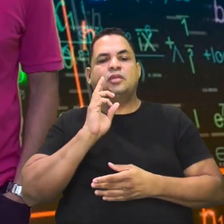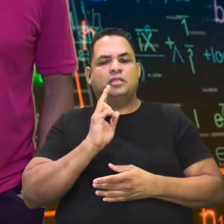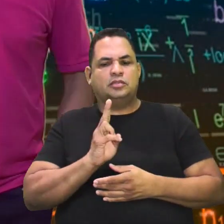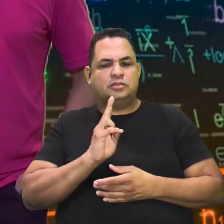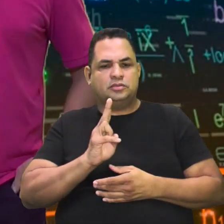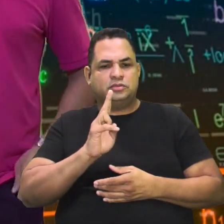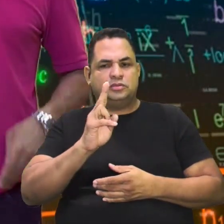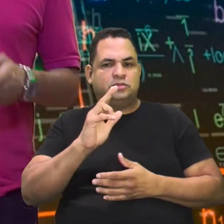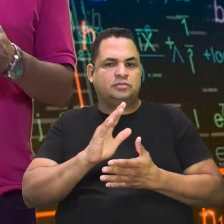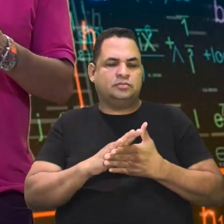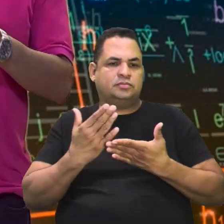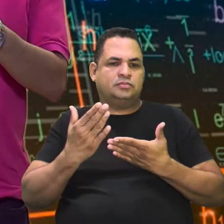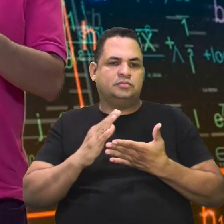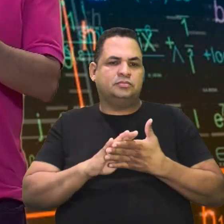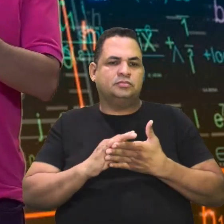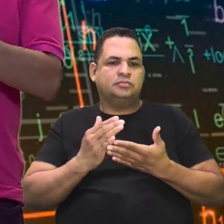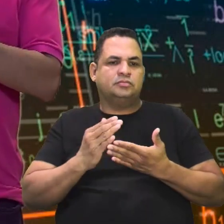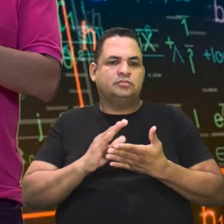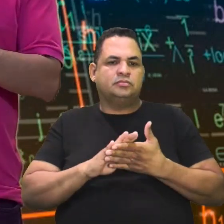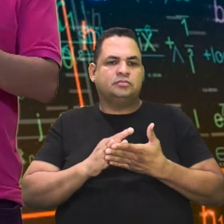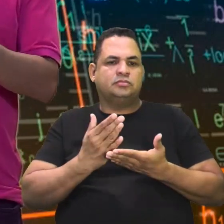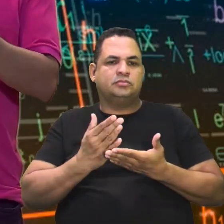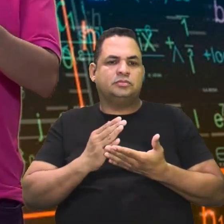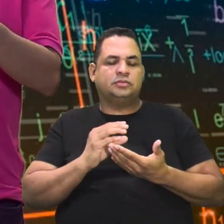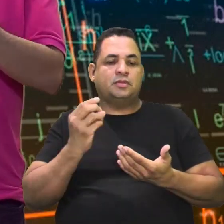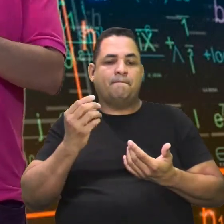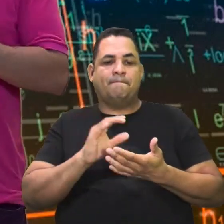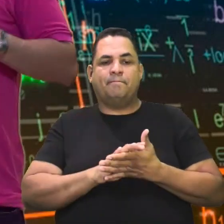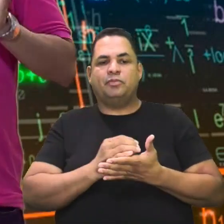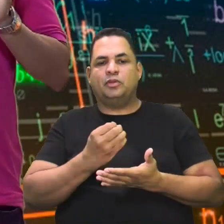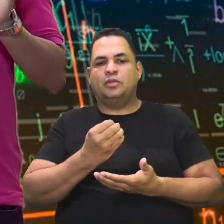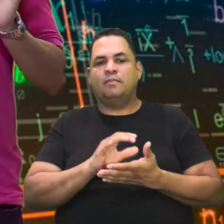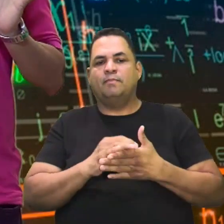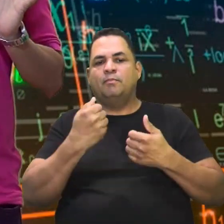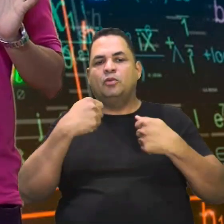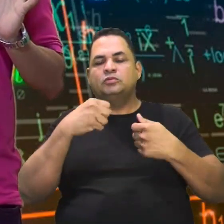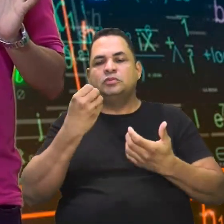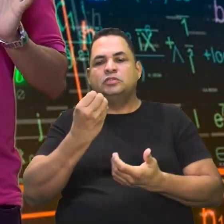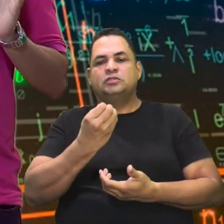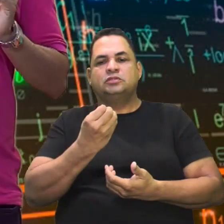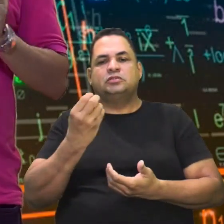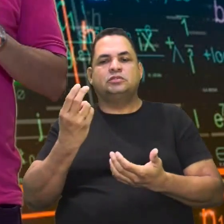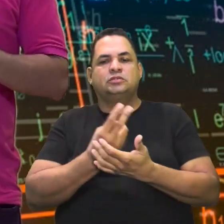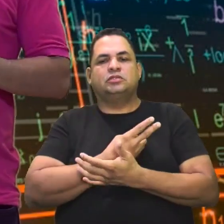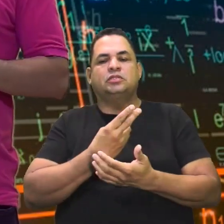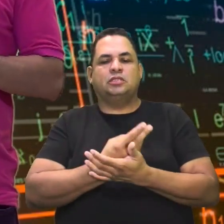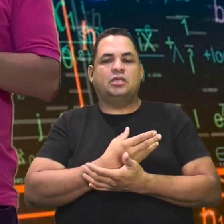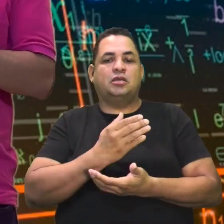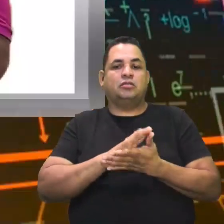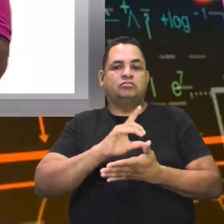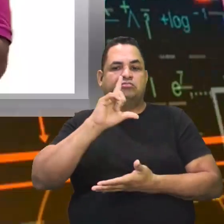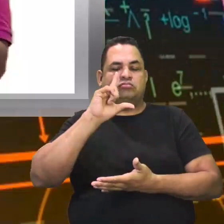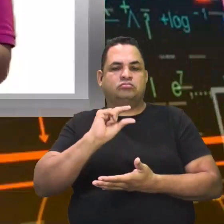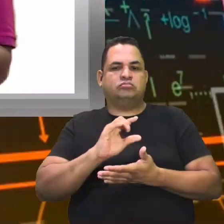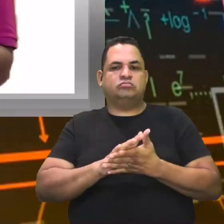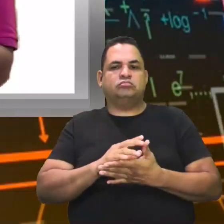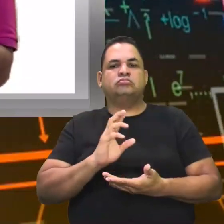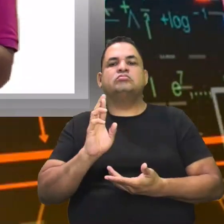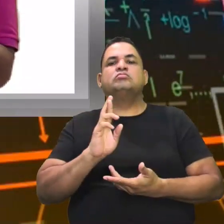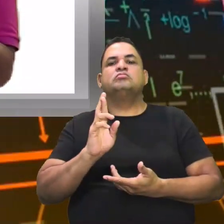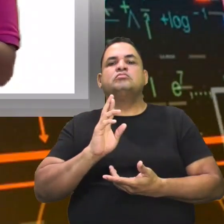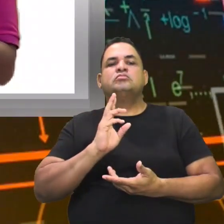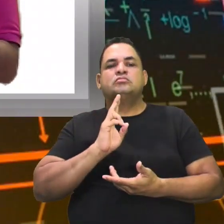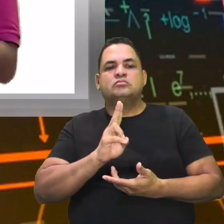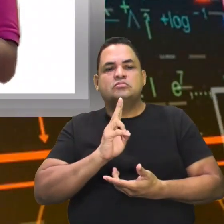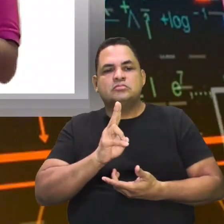regularidade, né? Mais regular é que desvia menos. Isso, nós já vimos lá pelo processo da caminhada. Na caminhada, quem foi mais